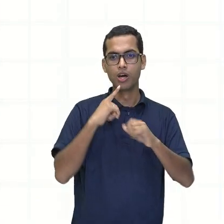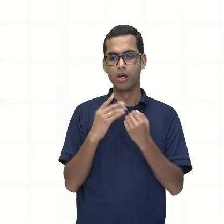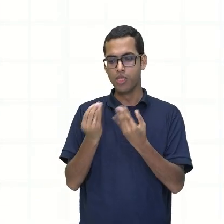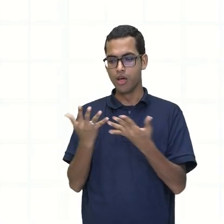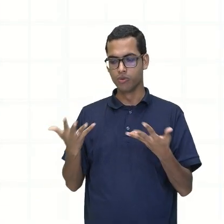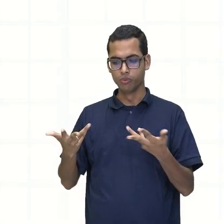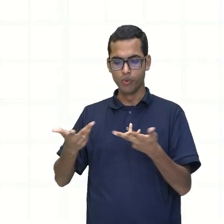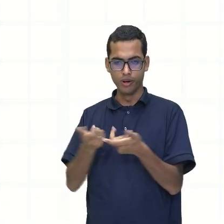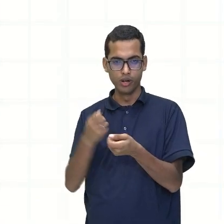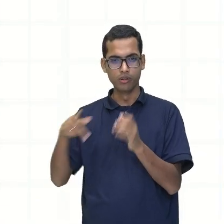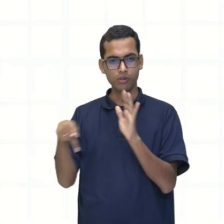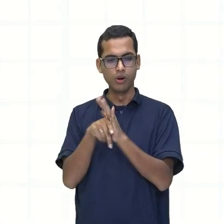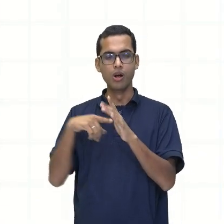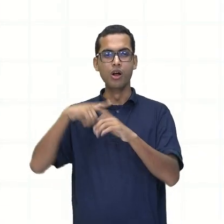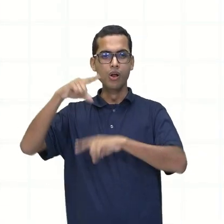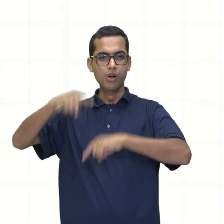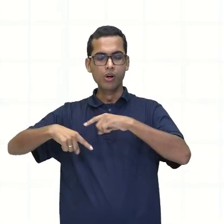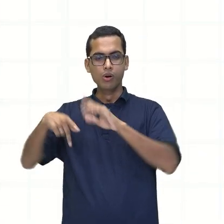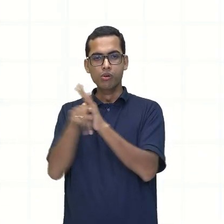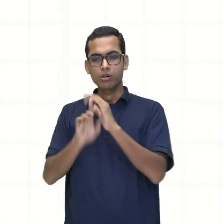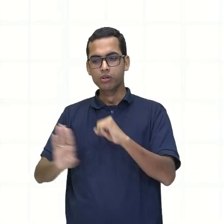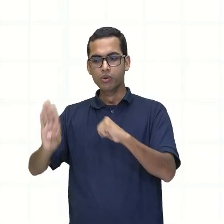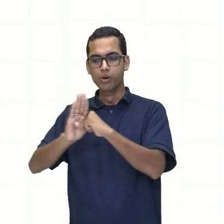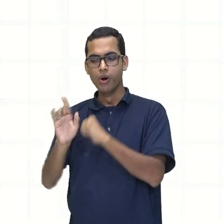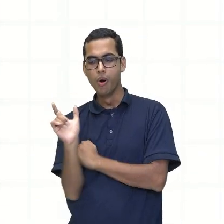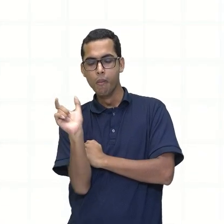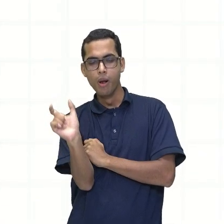tá bom? Ao substantivo